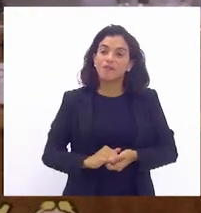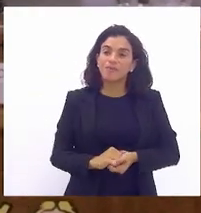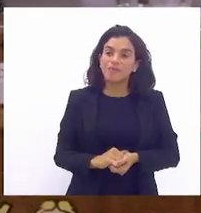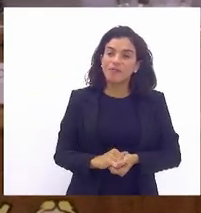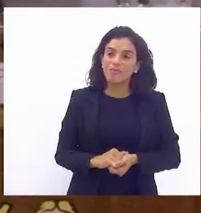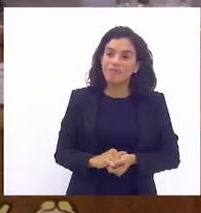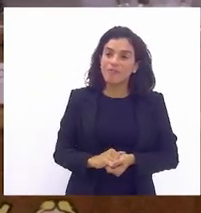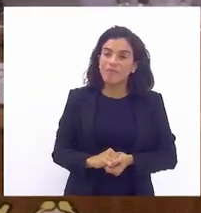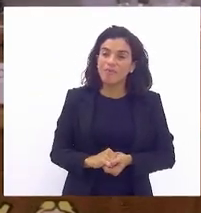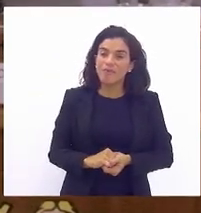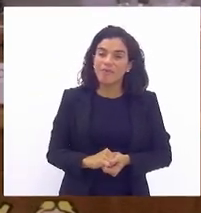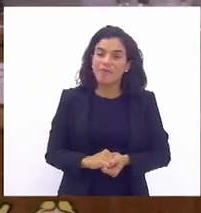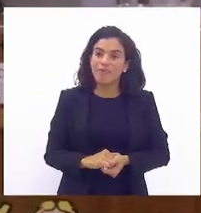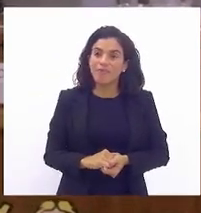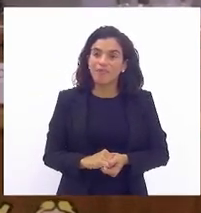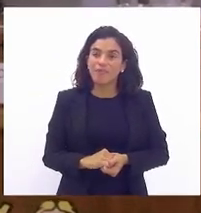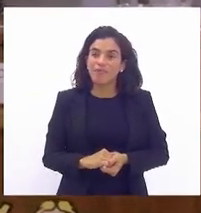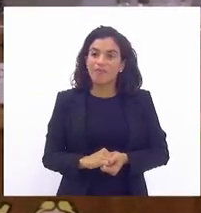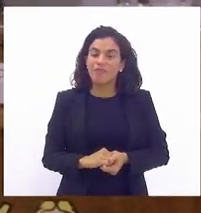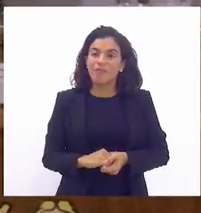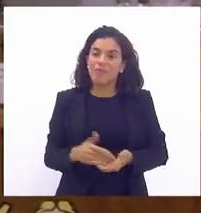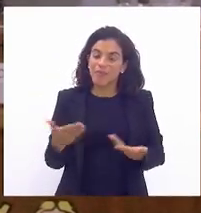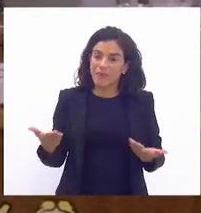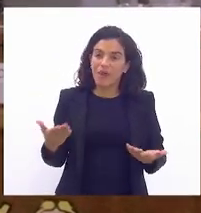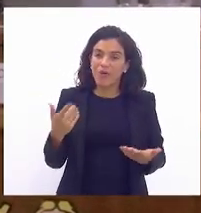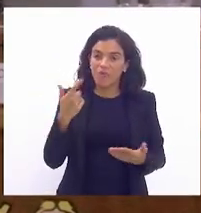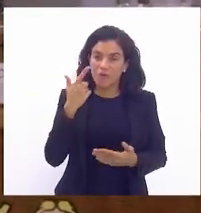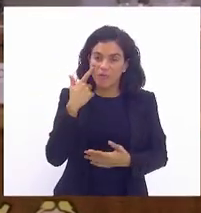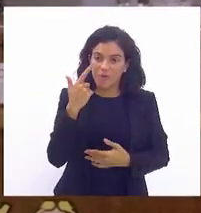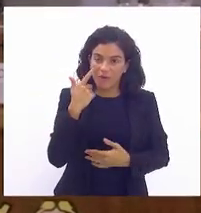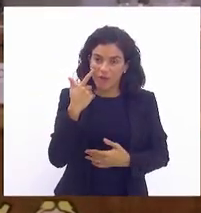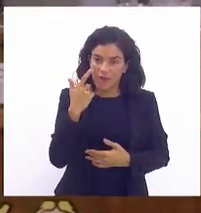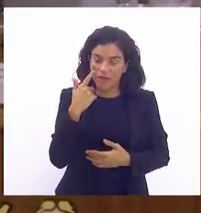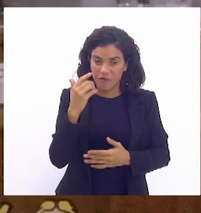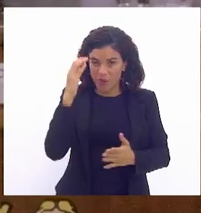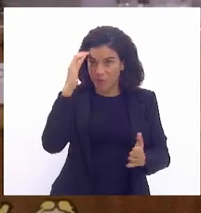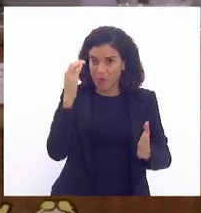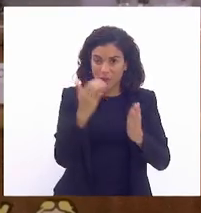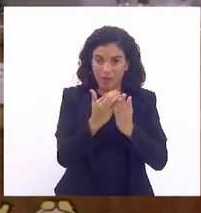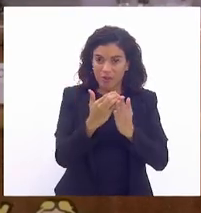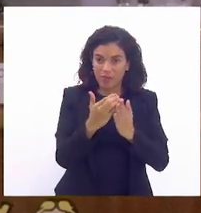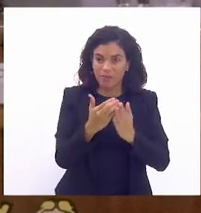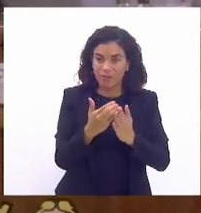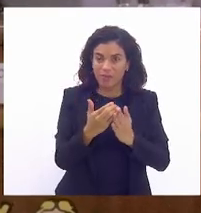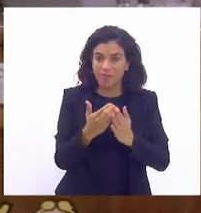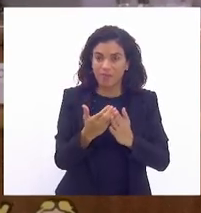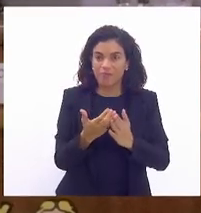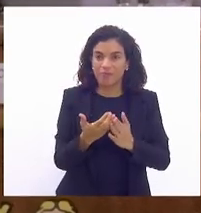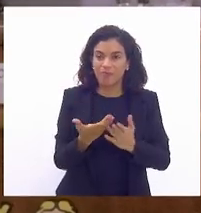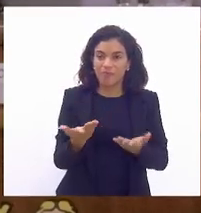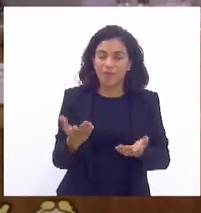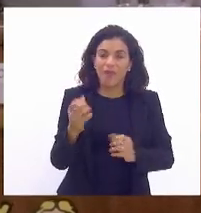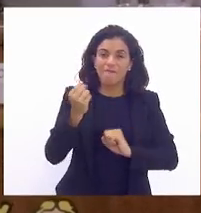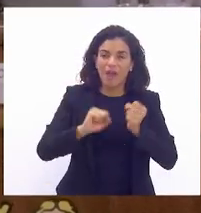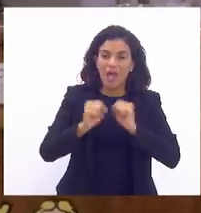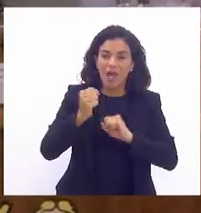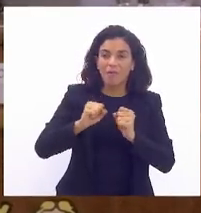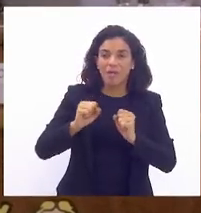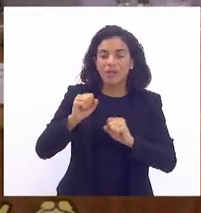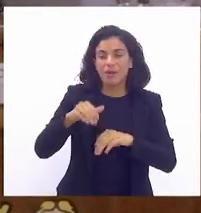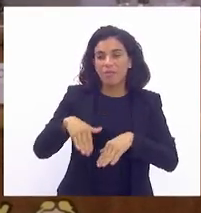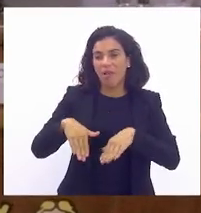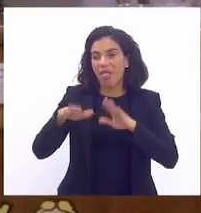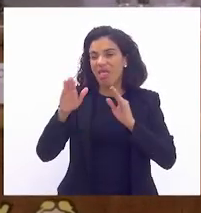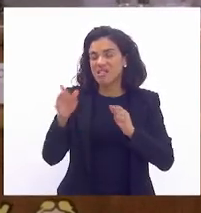Aí vamos com simplicidade ao que foi efetivamente cumprido. Pátio anexo à fábrica de blocos desativado, isso